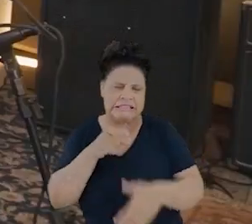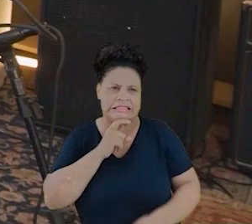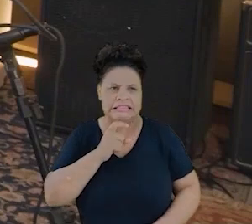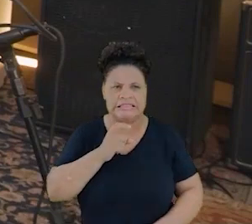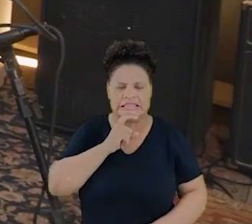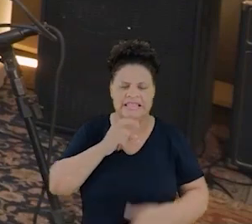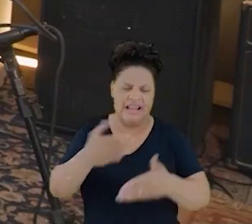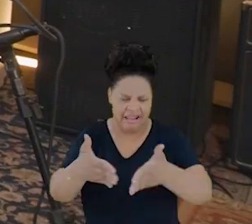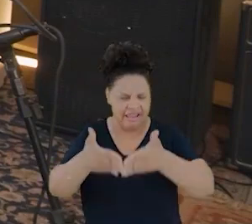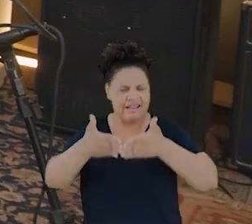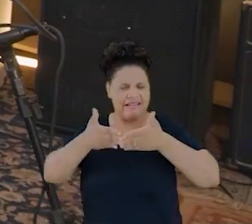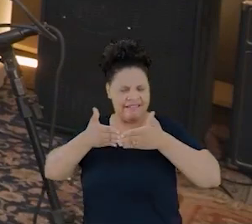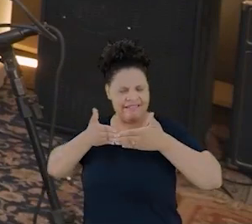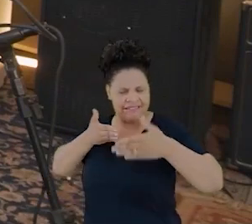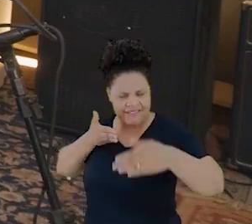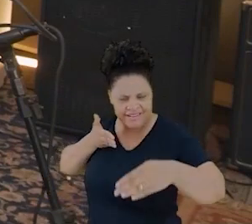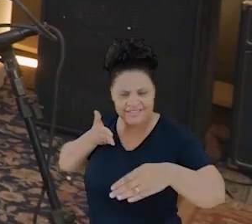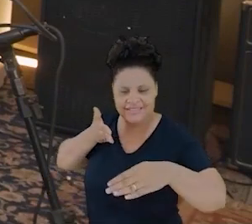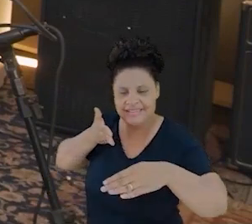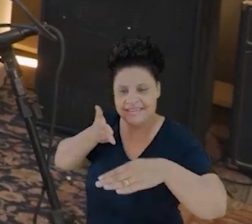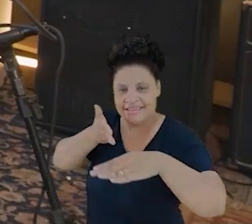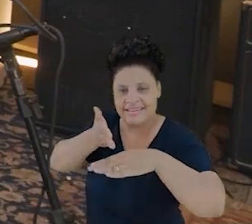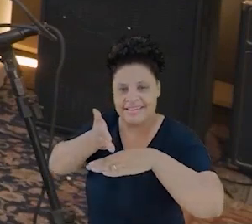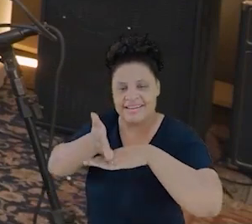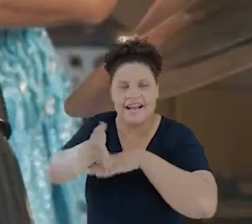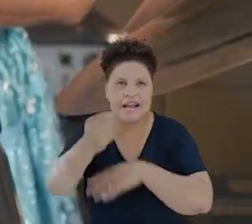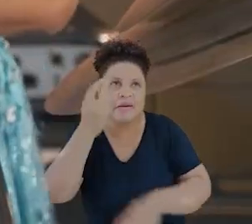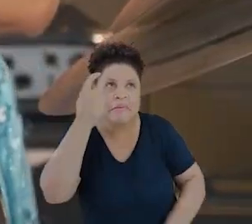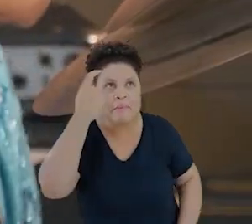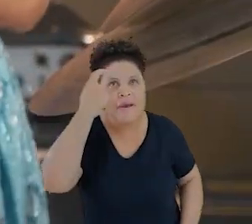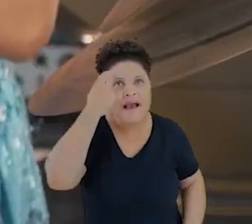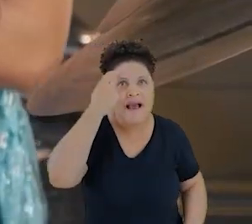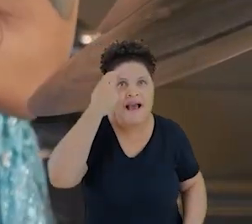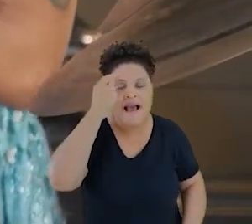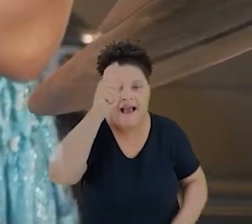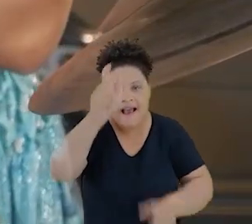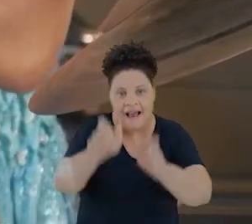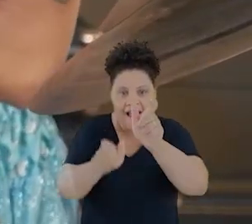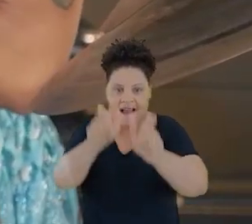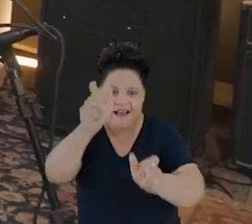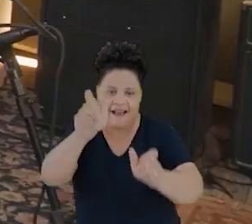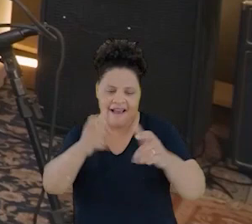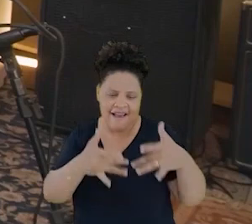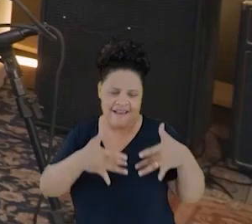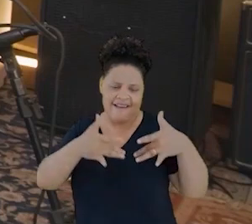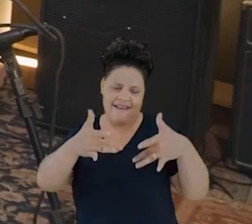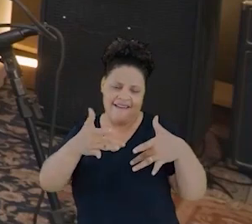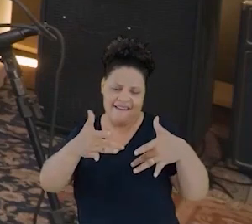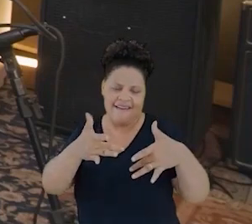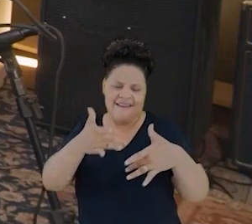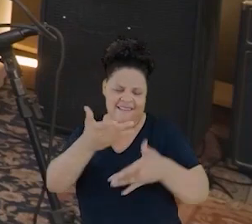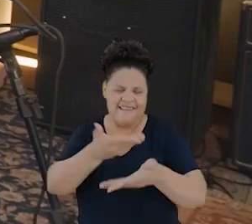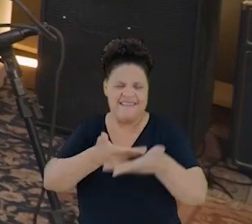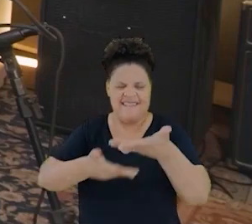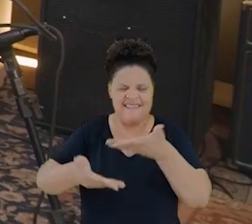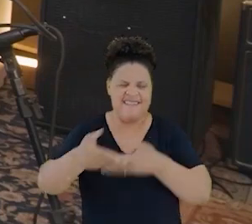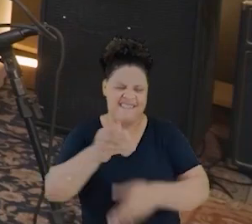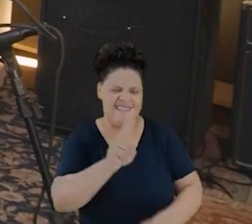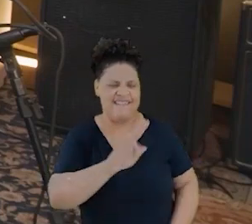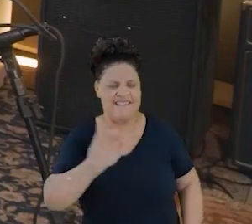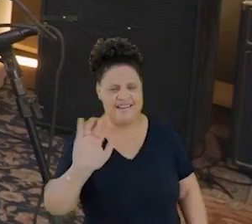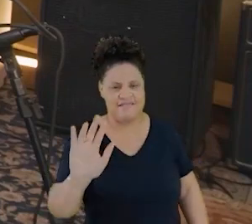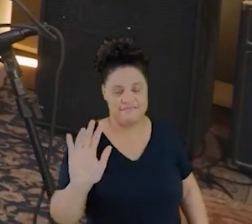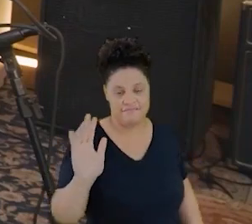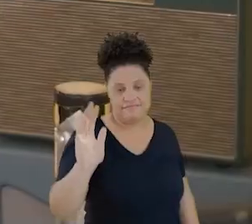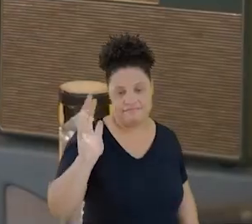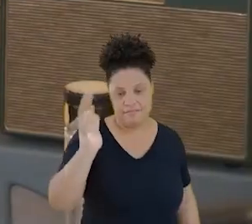pra entrar. Penso logo na minha gente, o afeto no sustento, isso ainda vai passar.